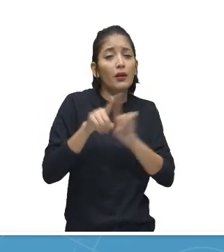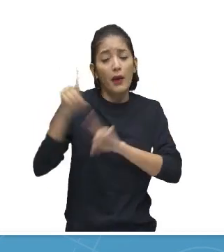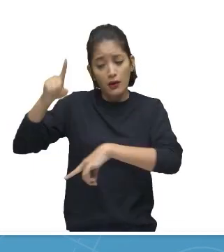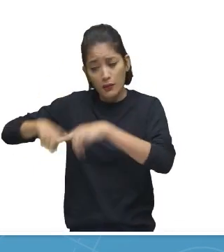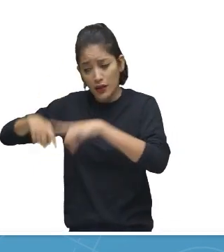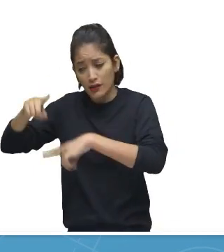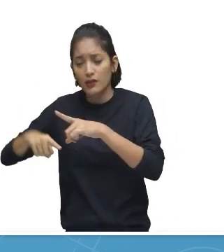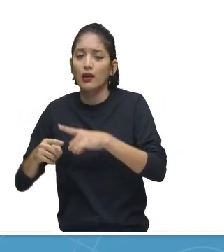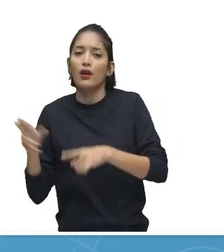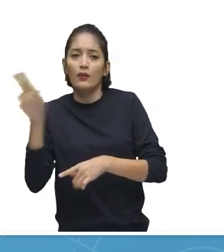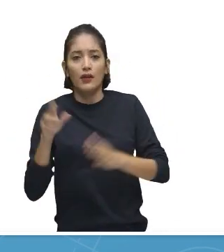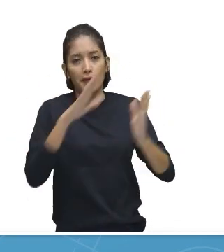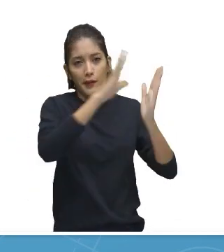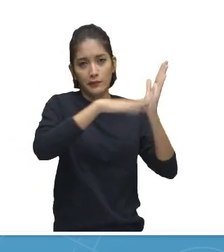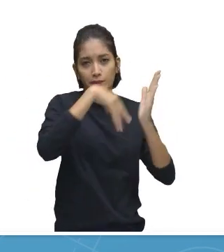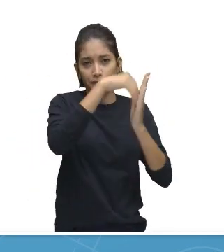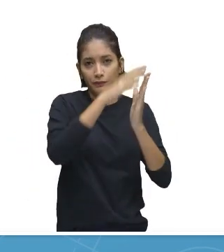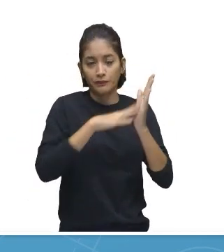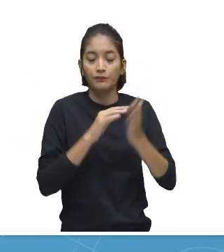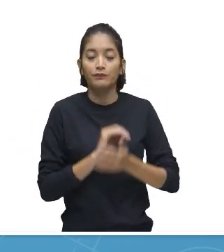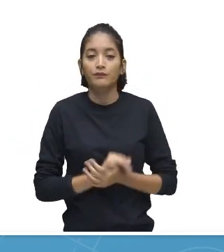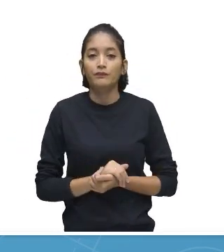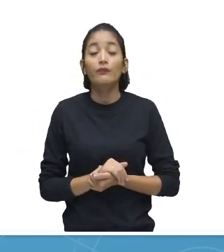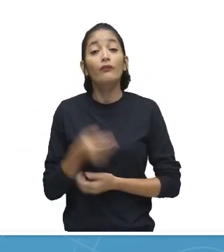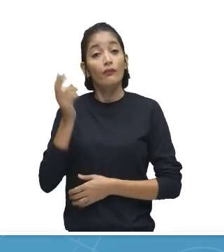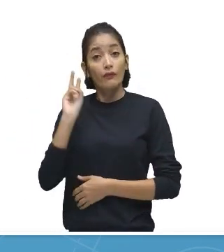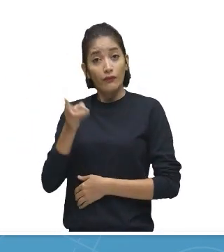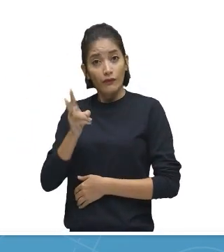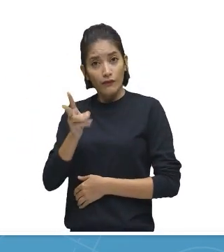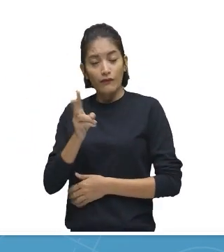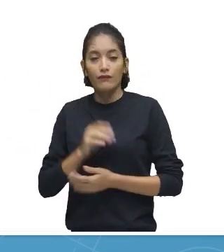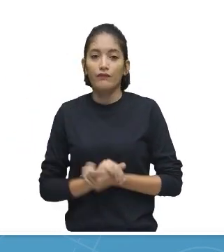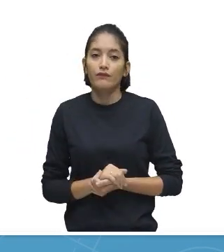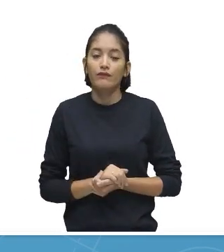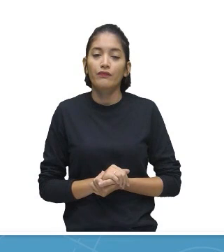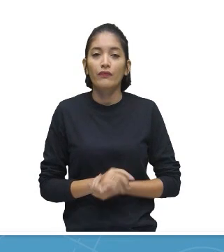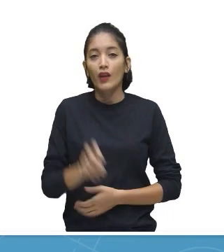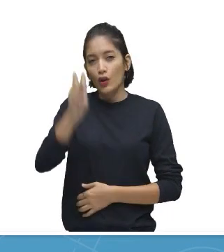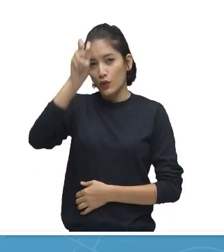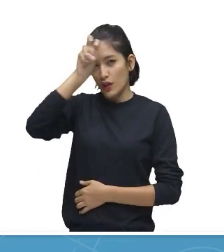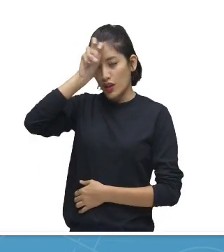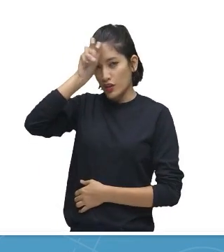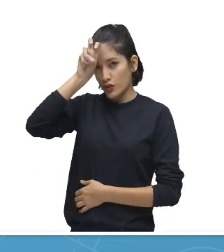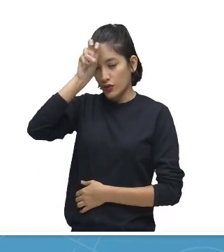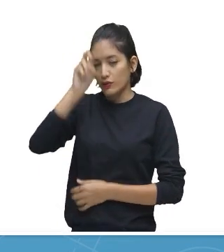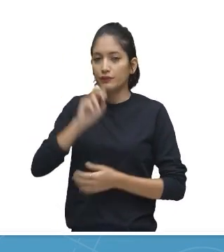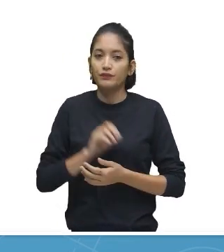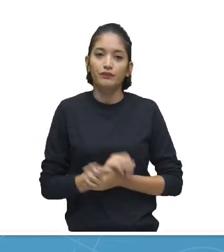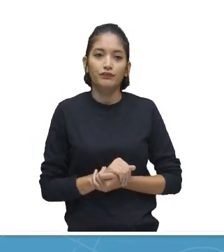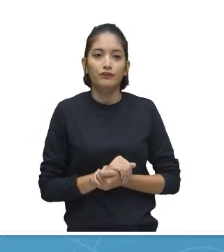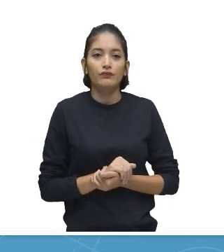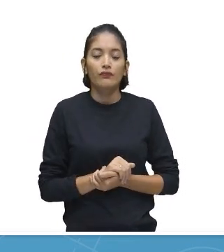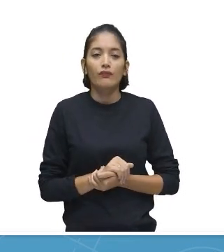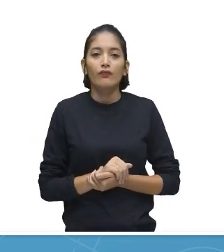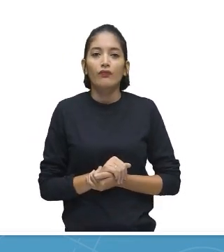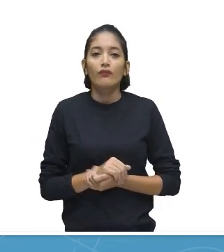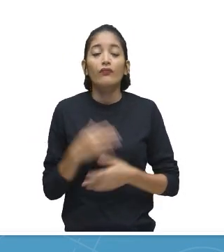utilizavam. Continuando a nossa viagem pela história da arte, chegamos no Egito. Então, a arte e pintura no Egito. O